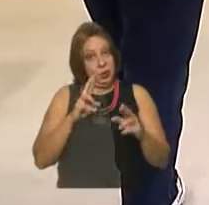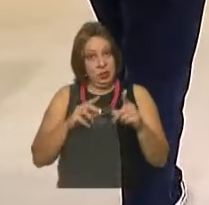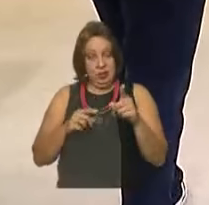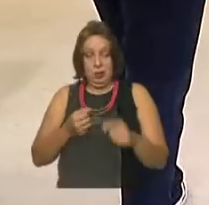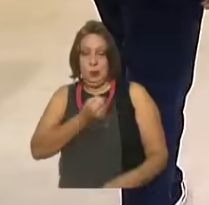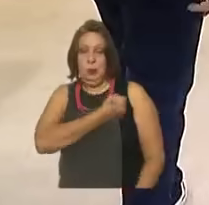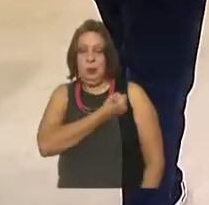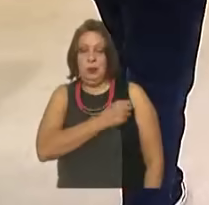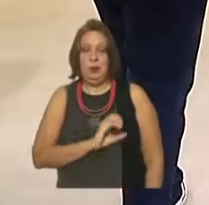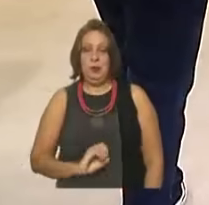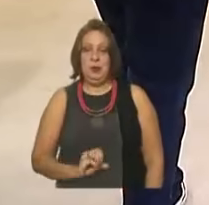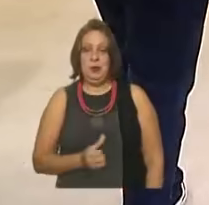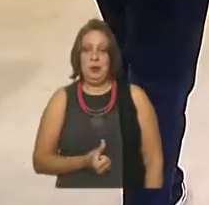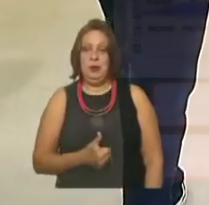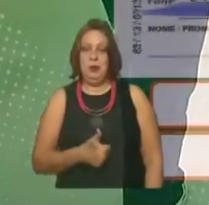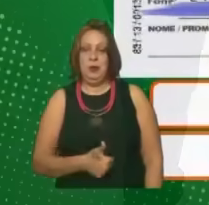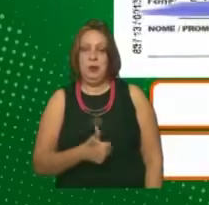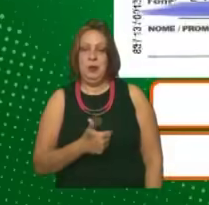esse, ó.